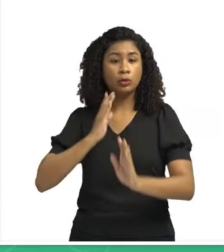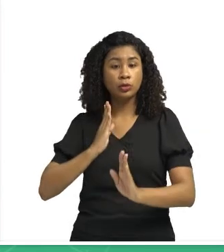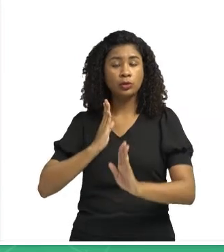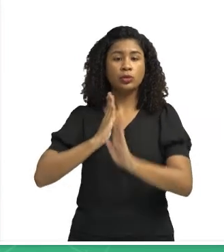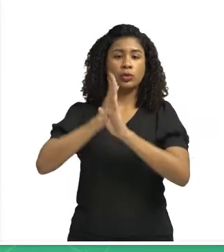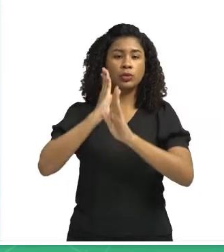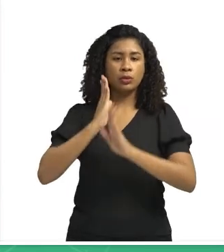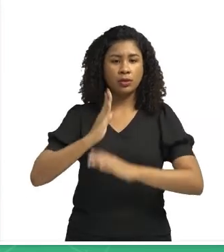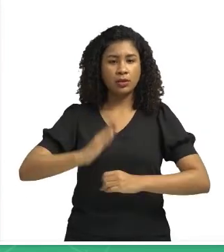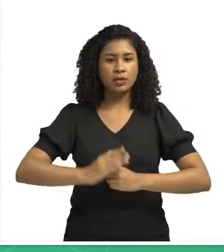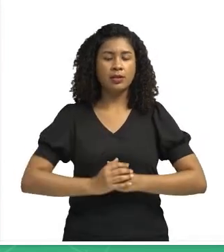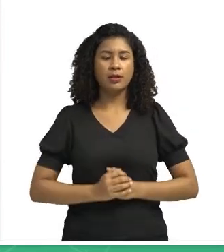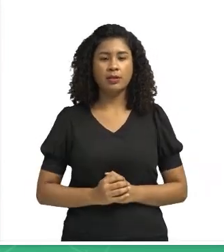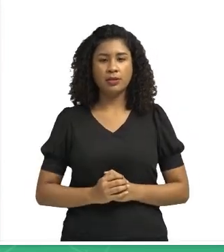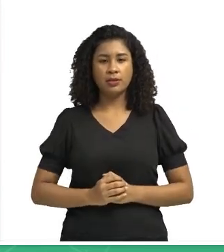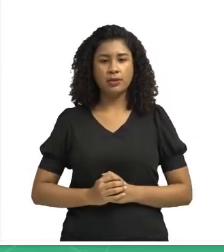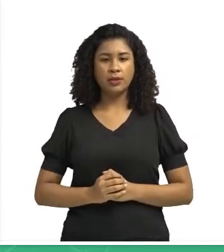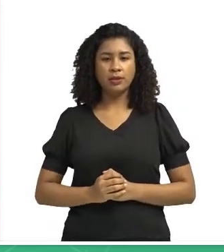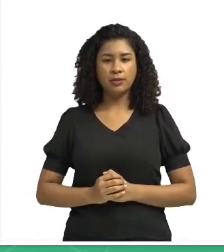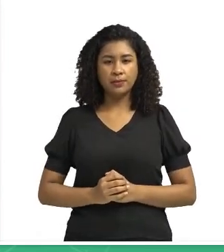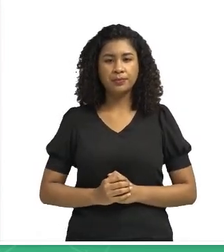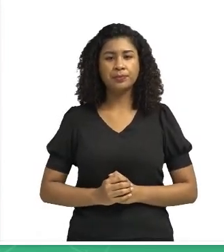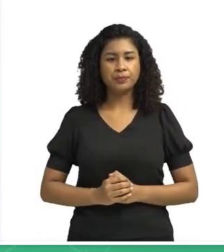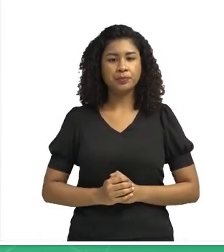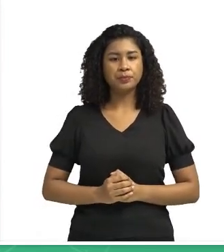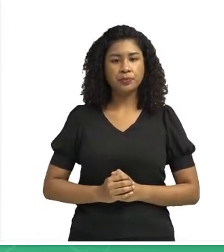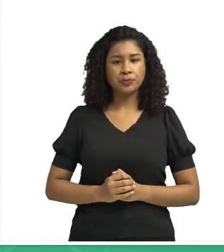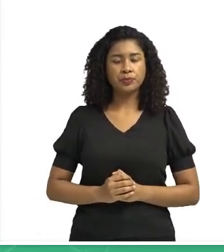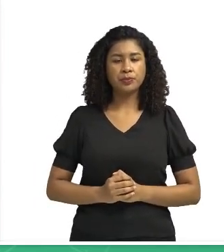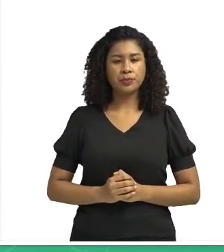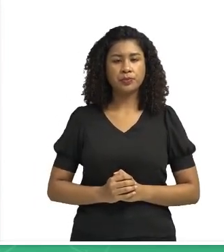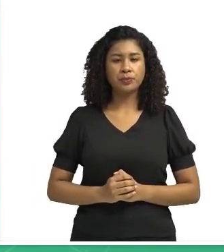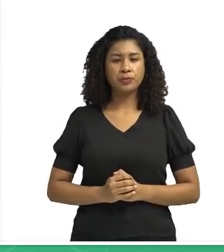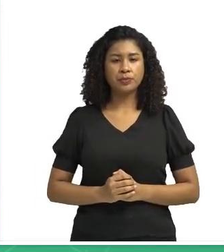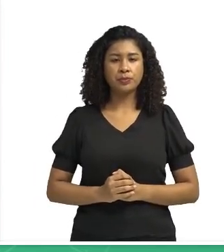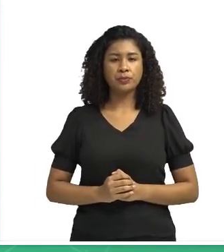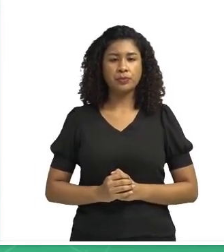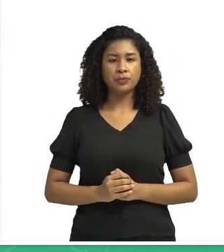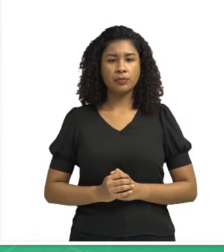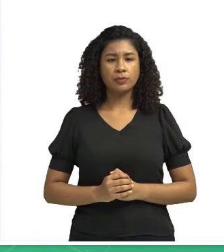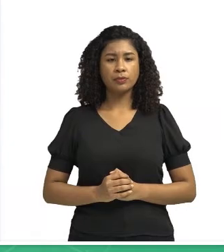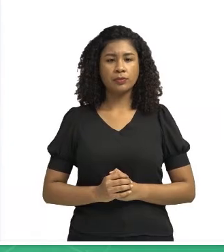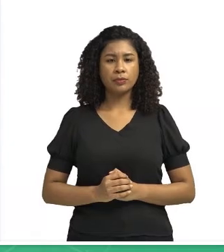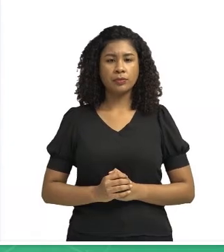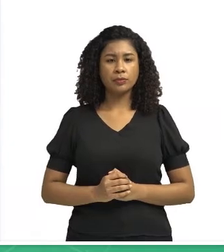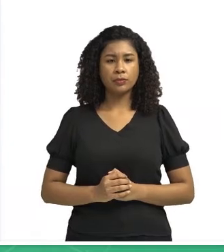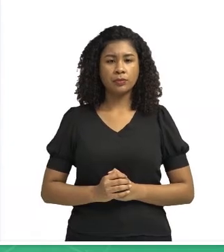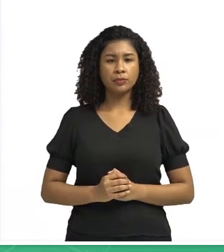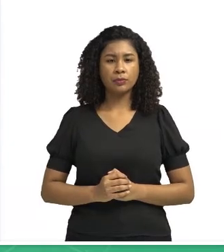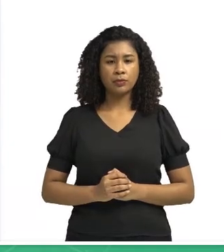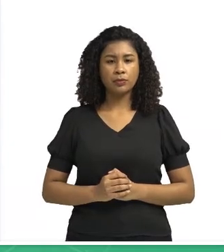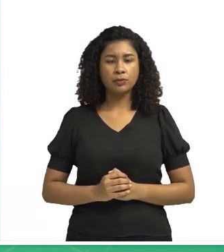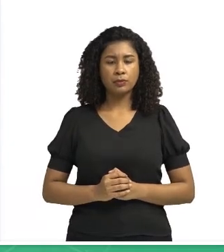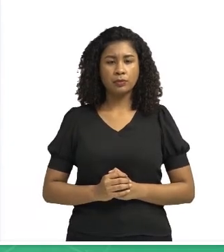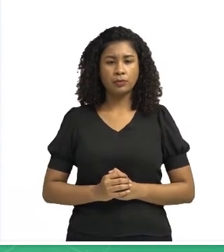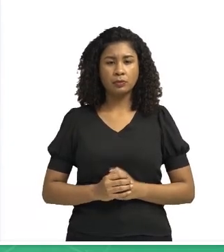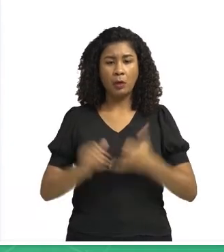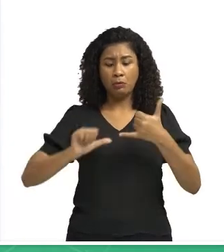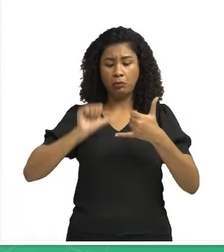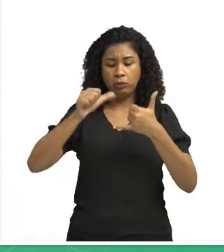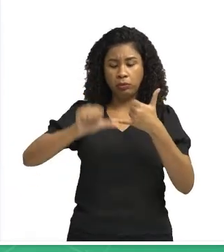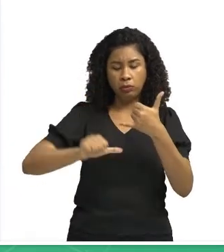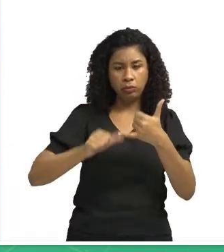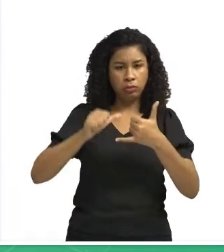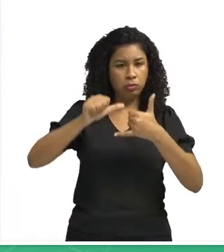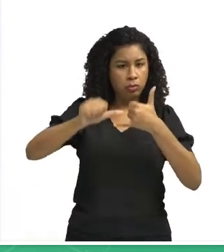tá? Ele afirmar que o átomo não era indivisível e também a realização de